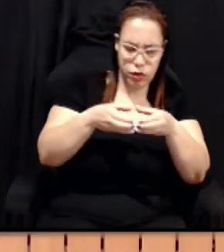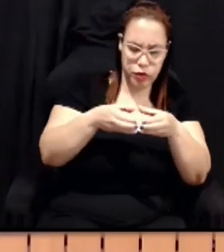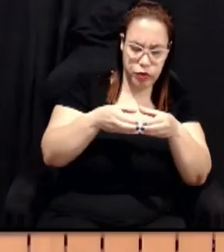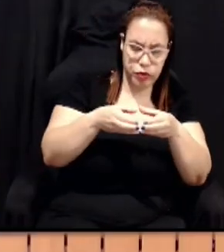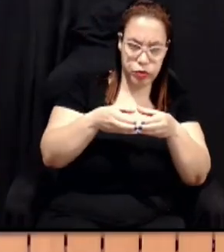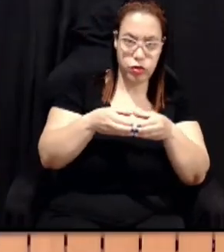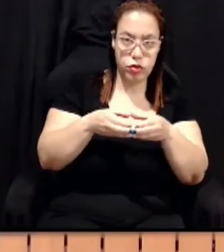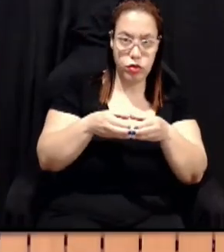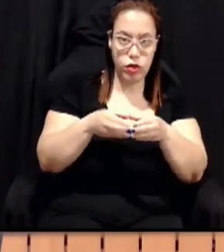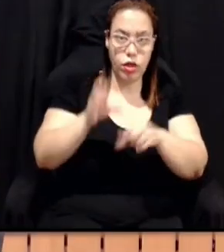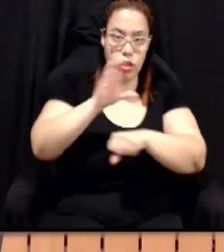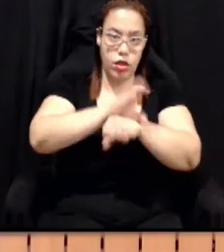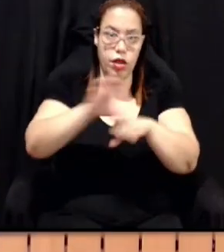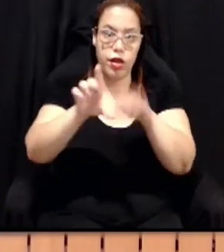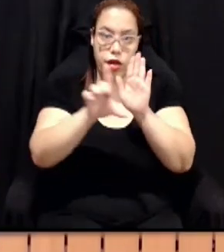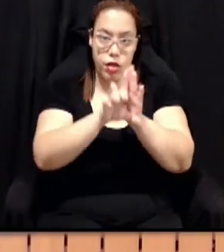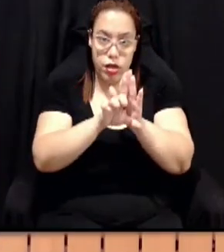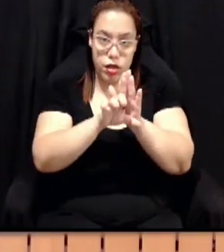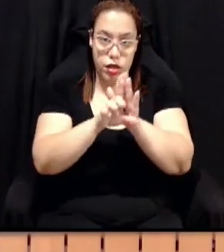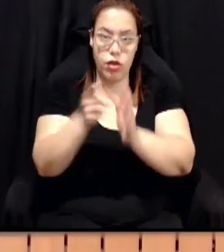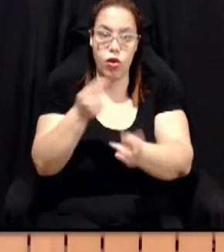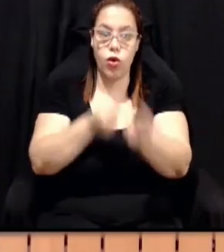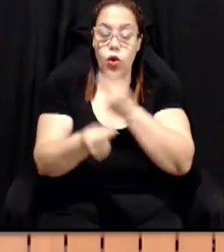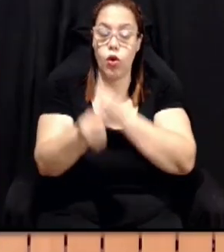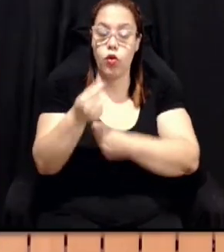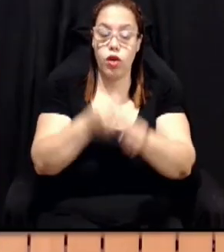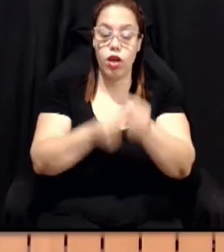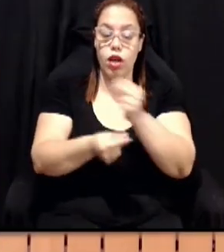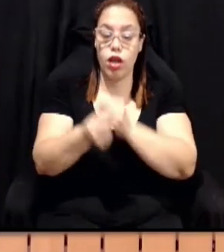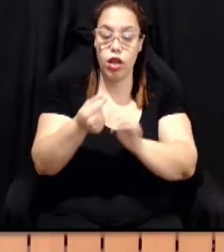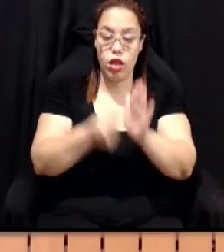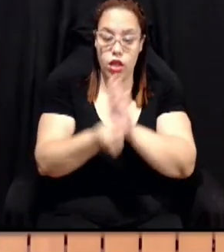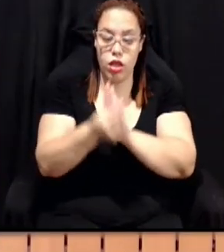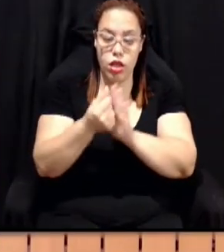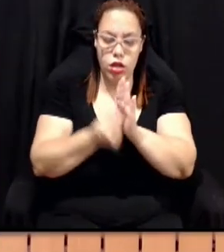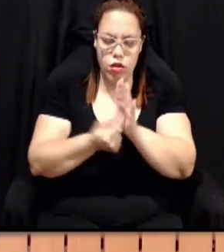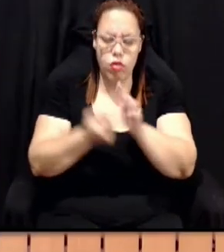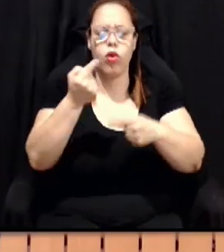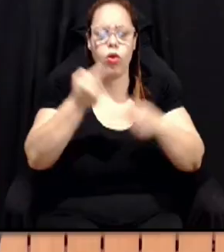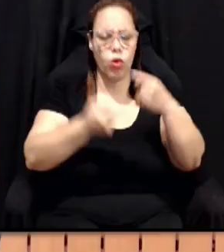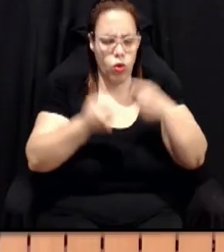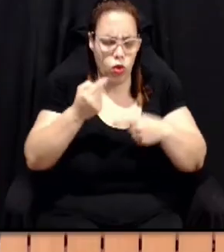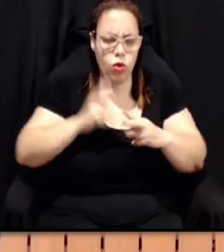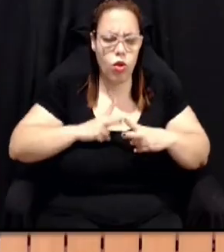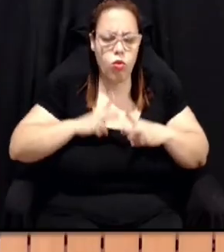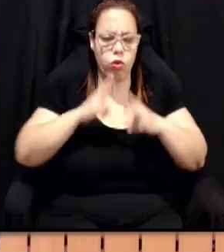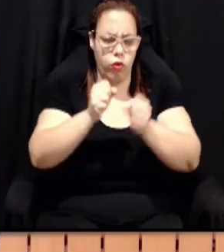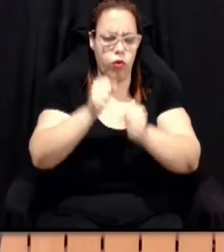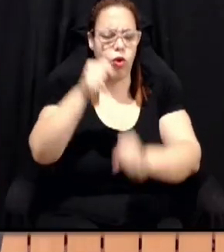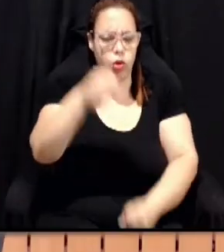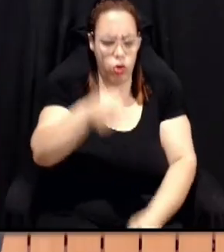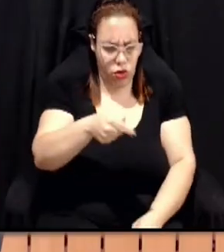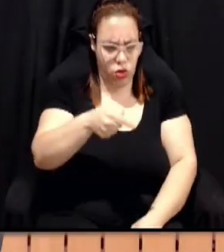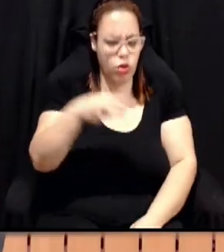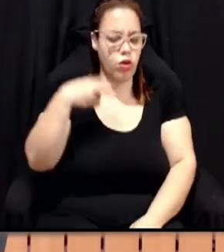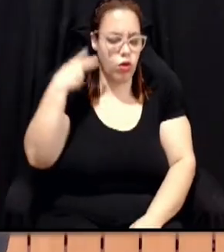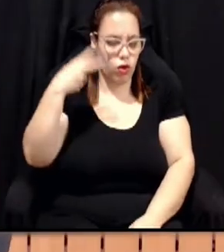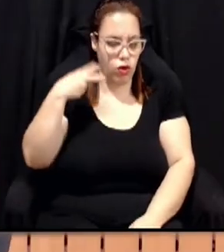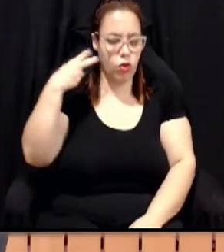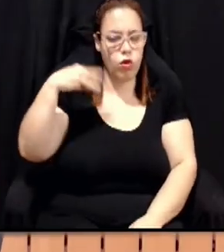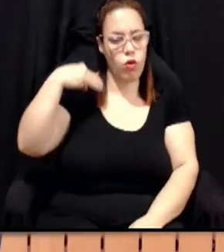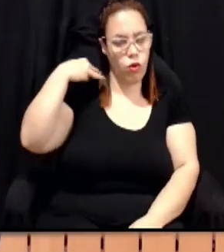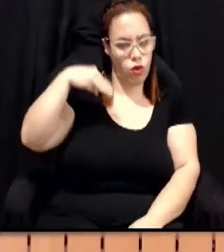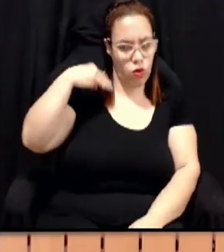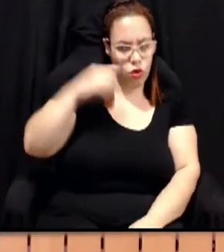Constituição e Legalidade e Finanças. Houver um debate muito forte aqui, com a vereadora Mariana Conte, outros